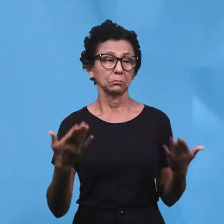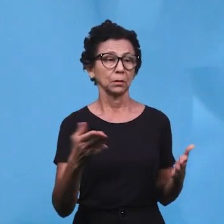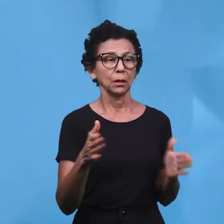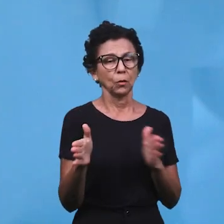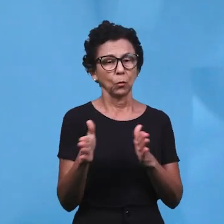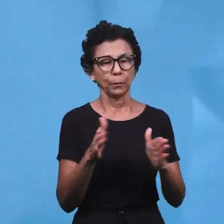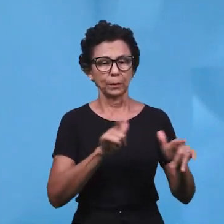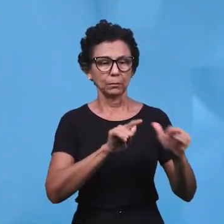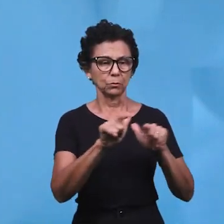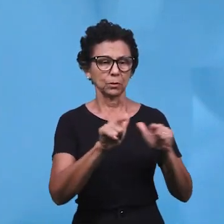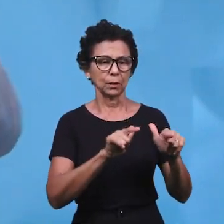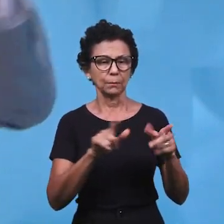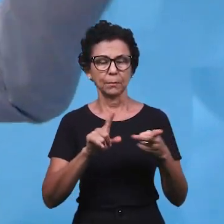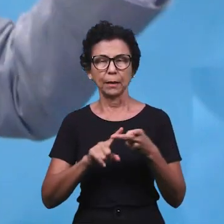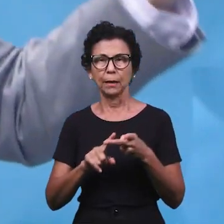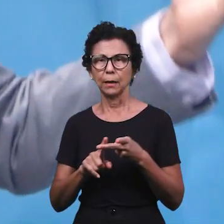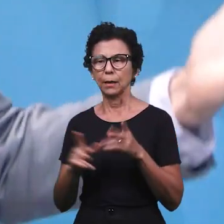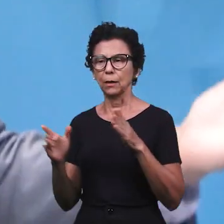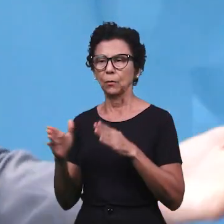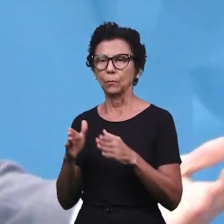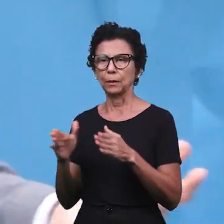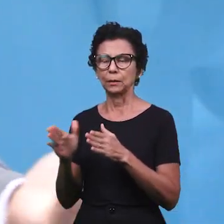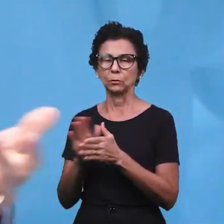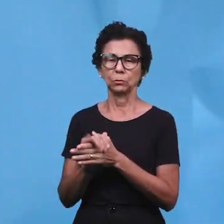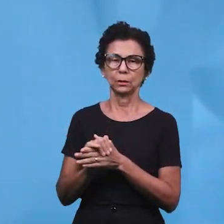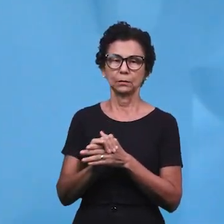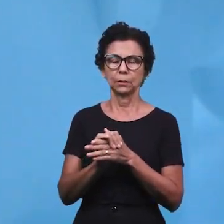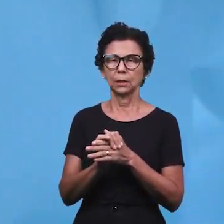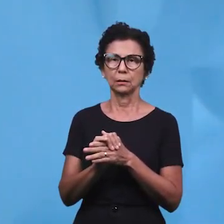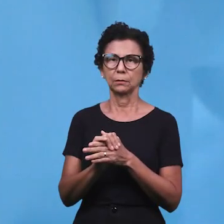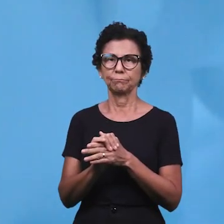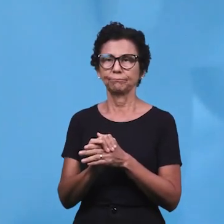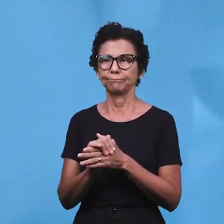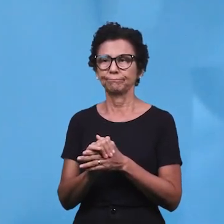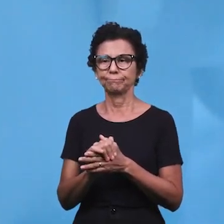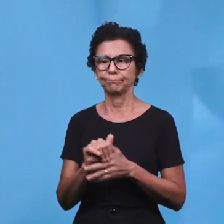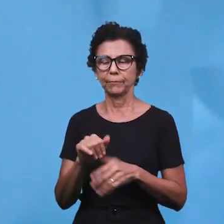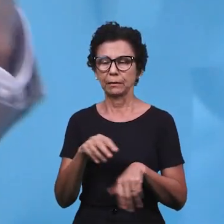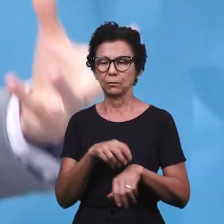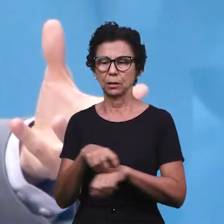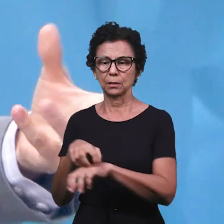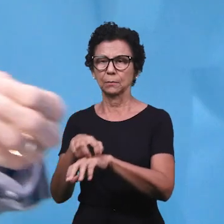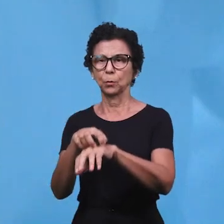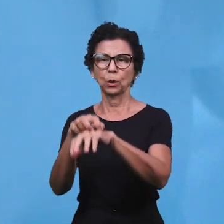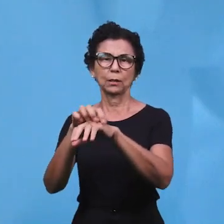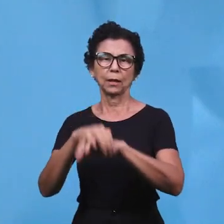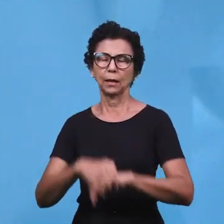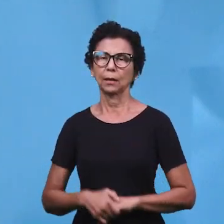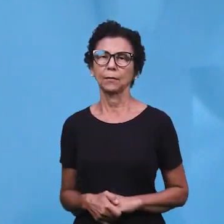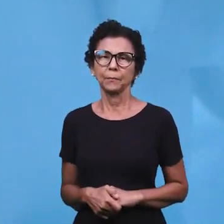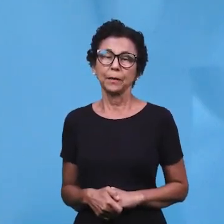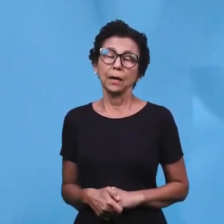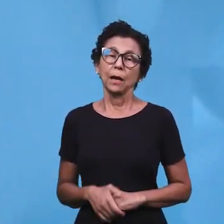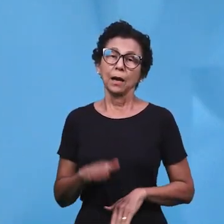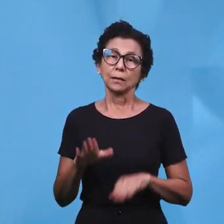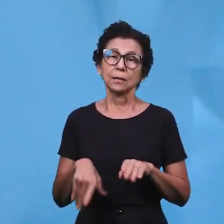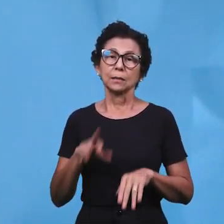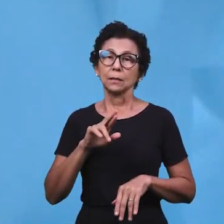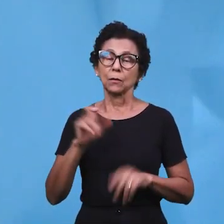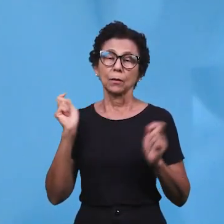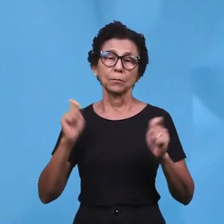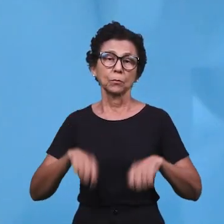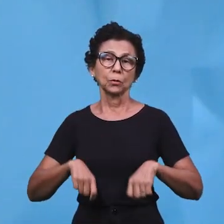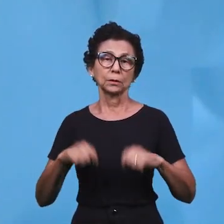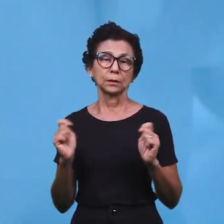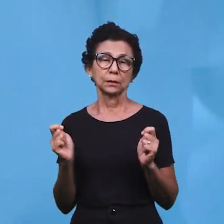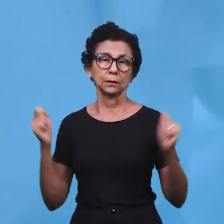que a pessoa trabalha, o tanto que ela tem que se deslocar. Nem sempre será possível fazer atividade física no mesmo horário, mas o